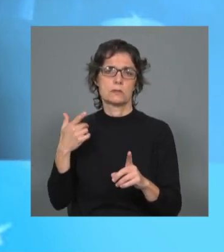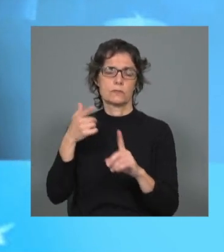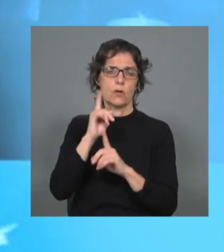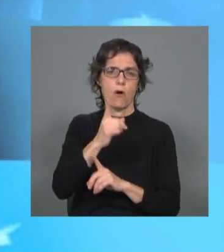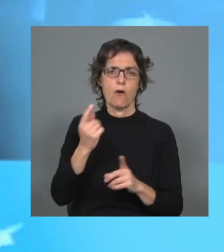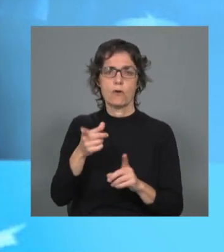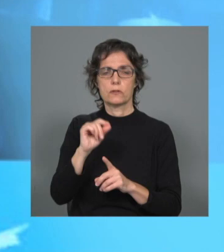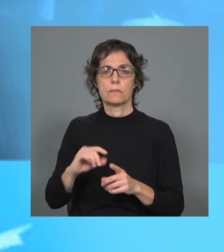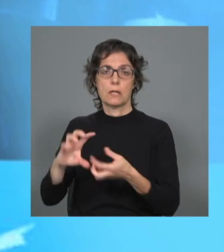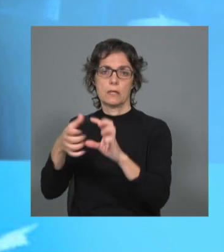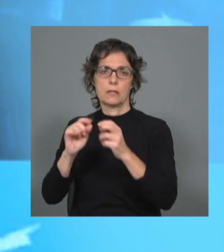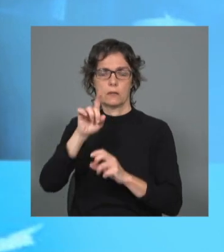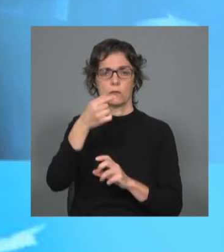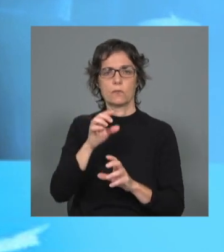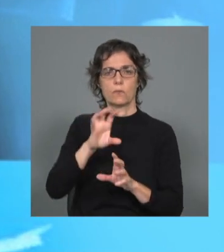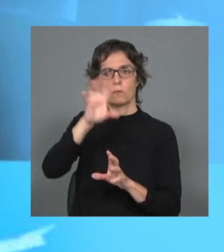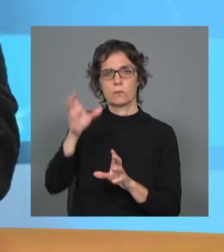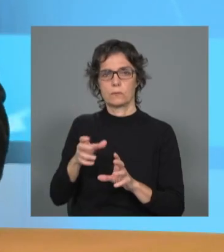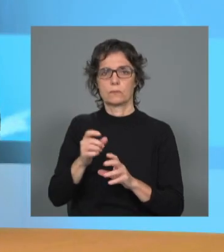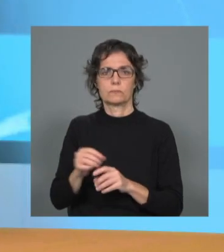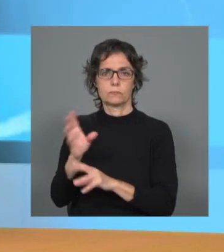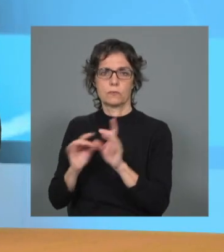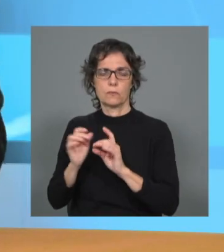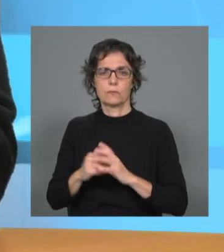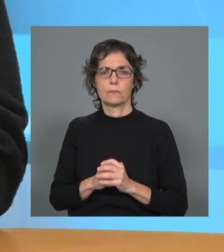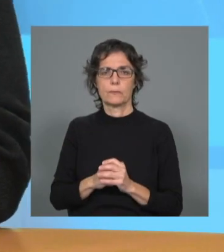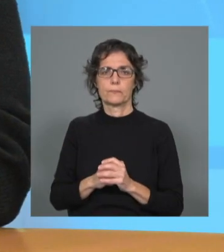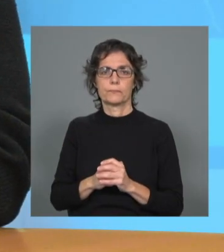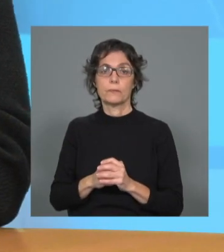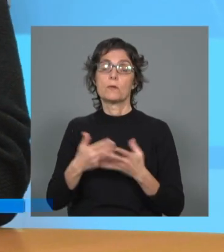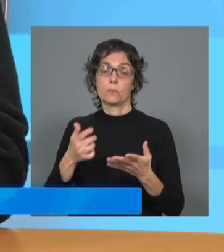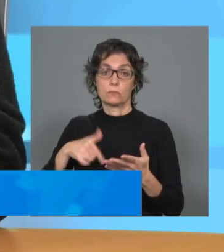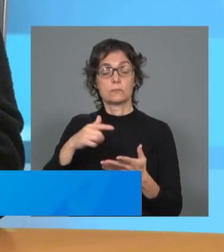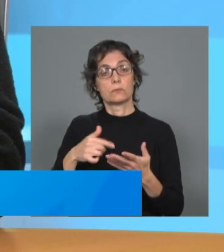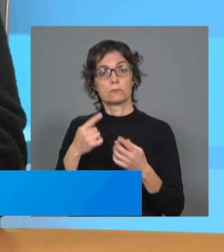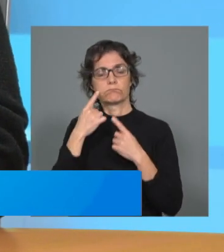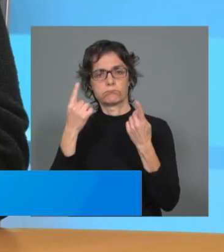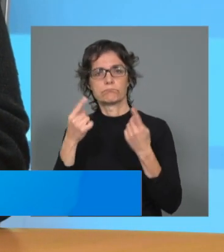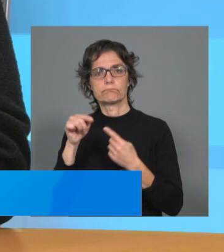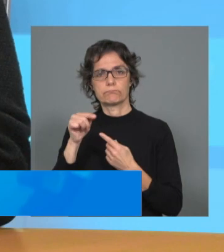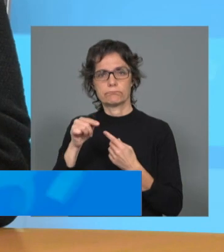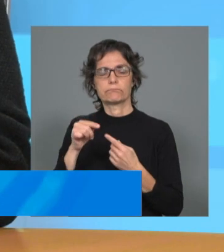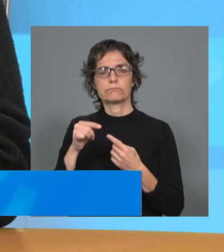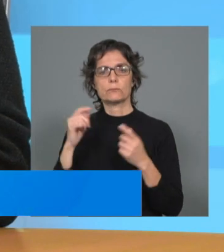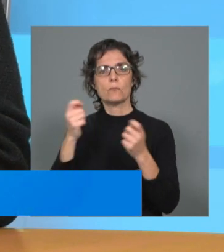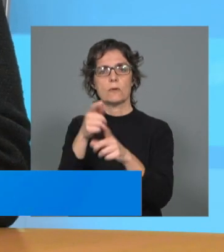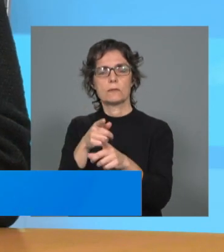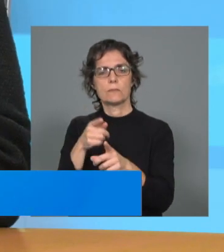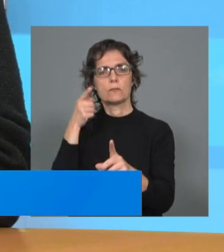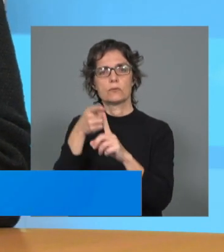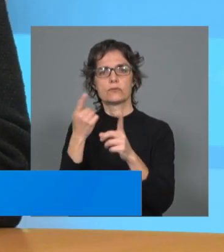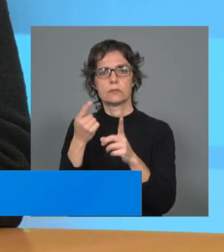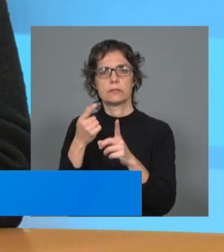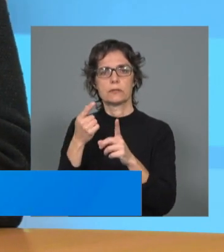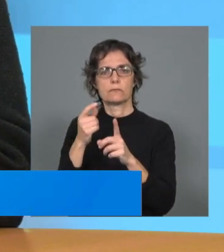vários países e a Caritas Europa. Sim, na verdade nós vamos abrir uma campanha que, entretanto, já